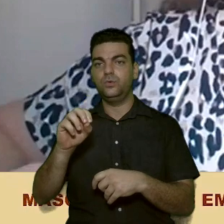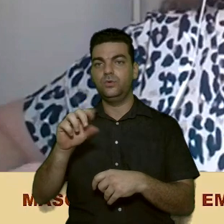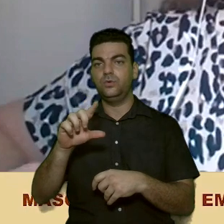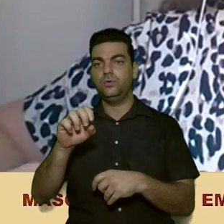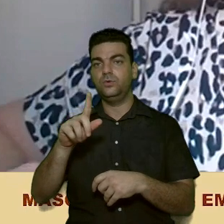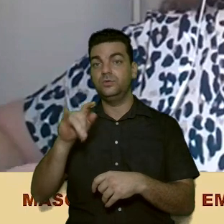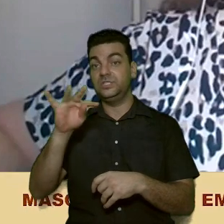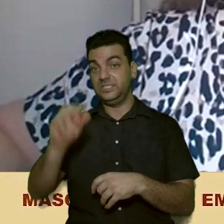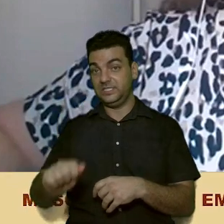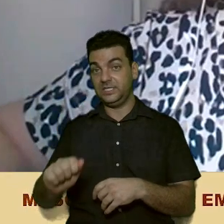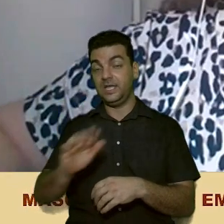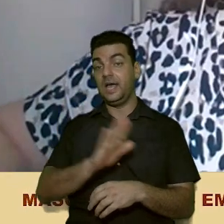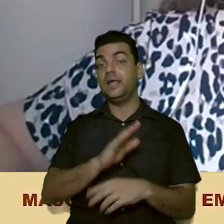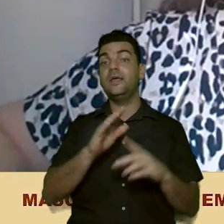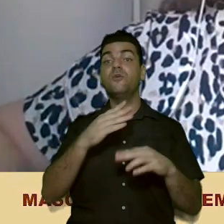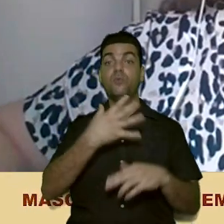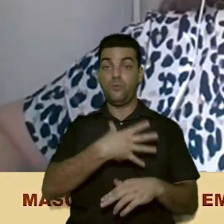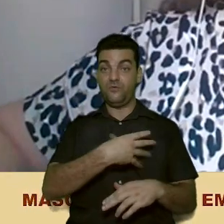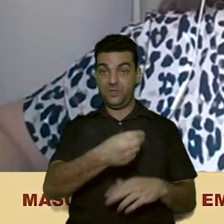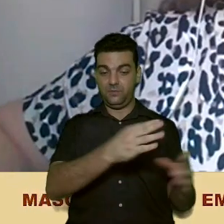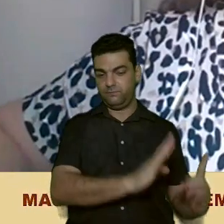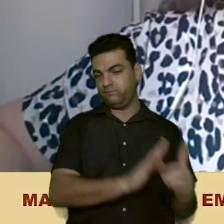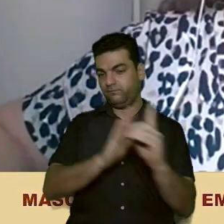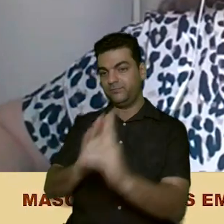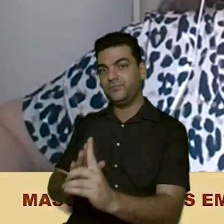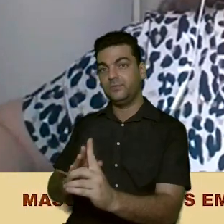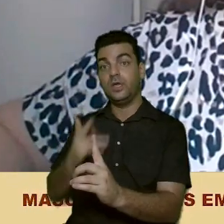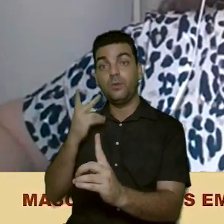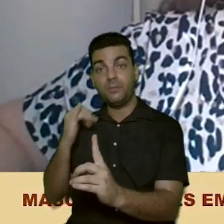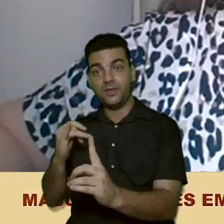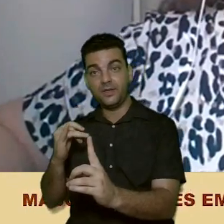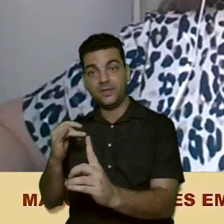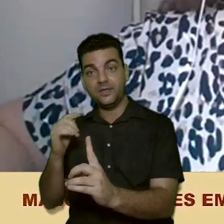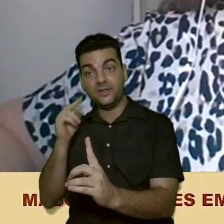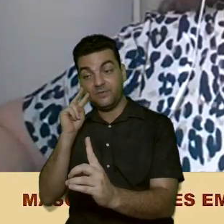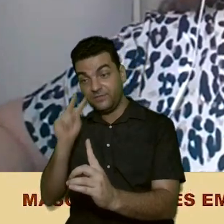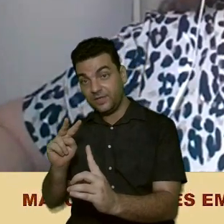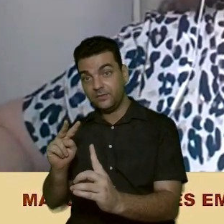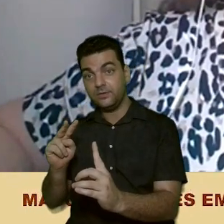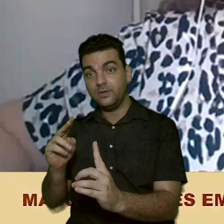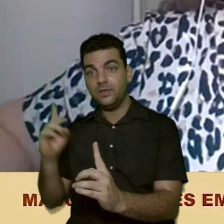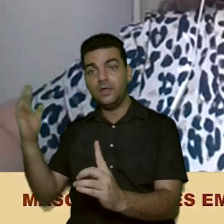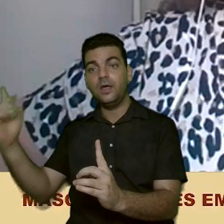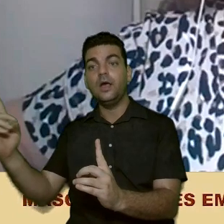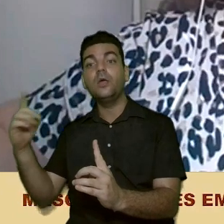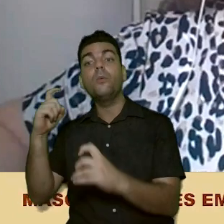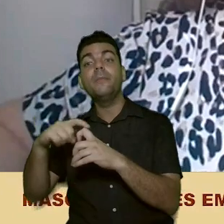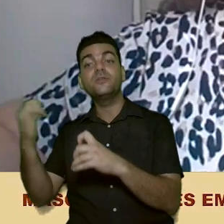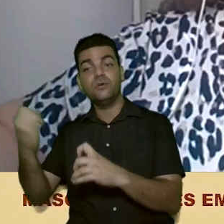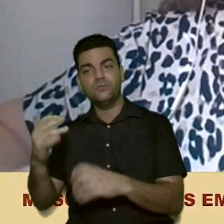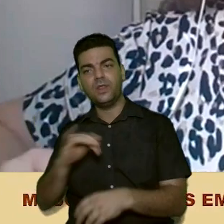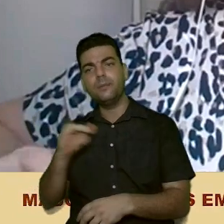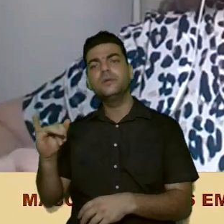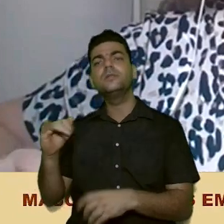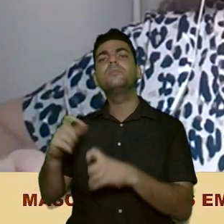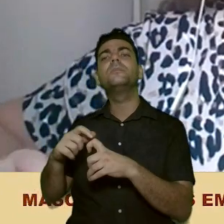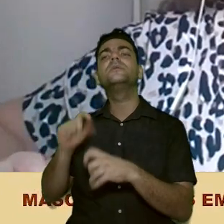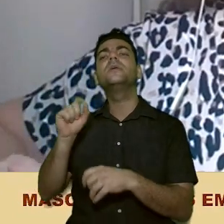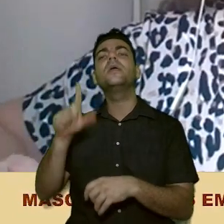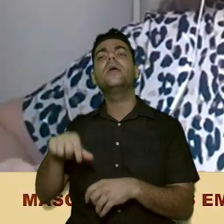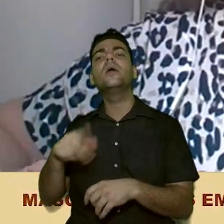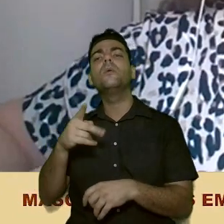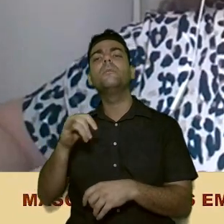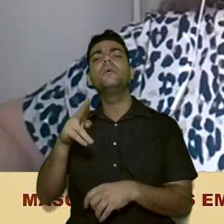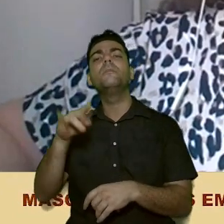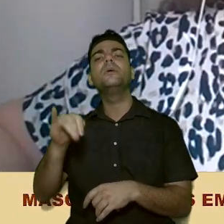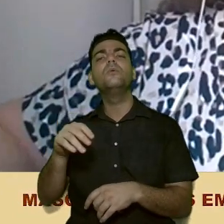roupinha para examinar a criança, e aí o pai estava no consultório, soltou essa. Fala para o doutor aí, filho, de quem é o